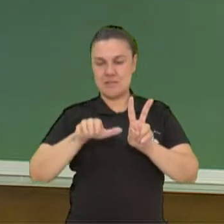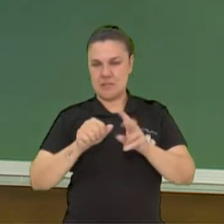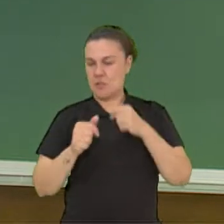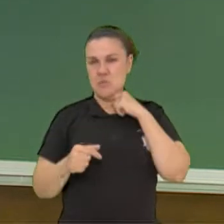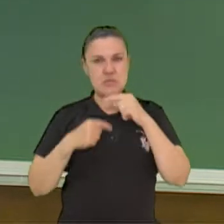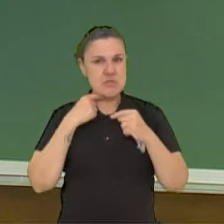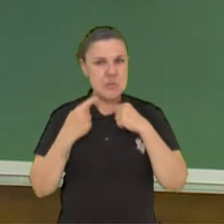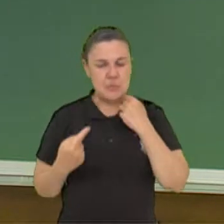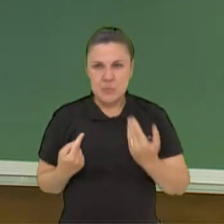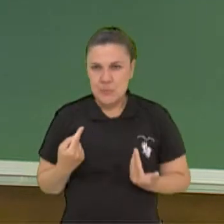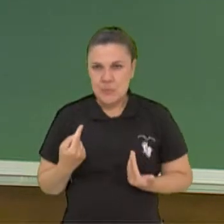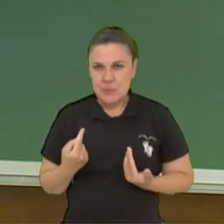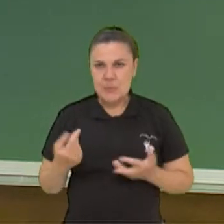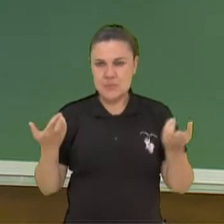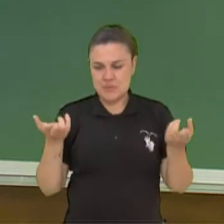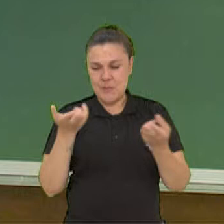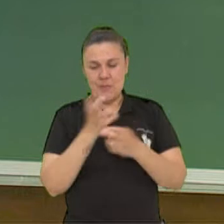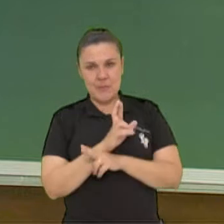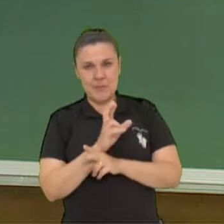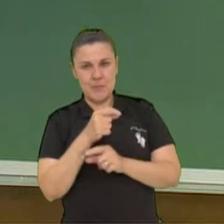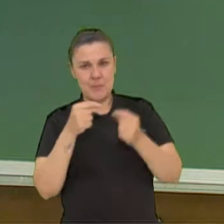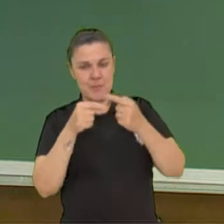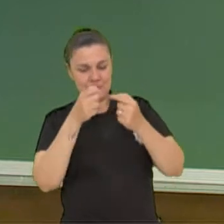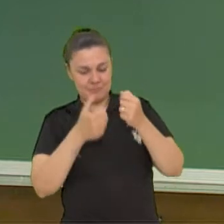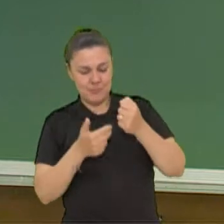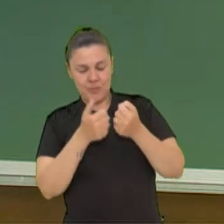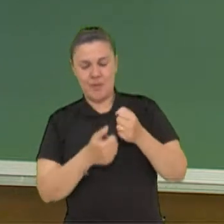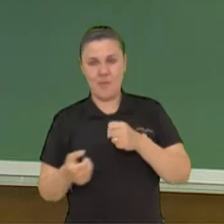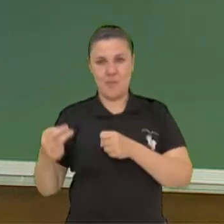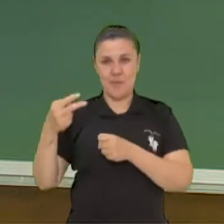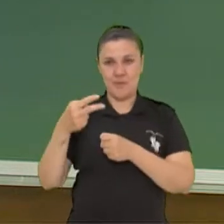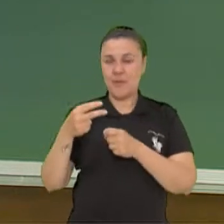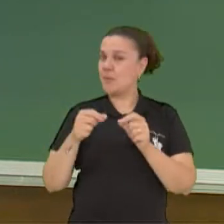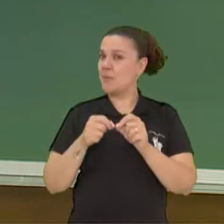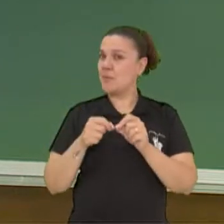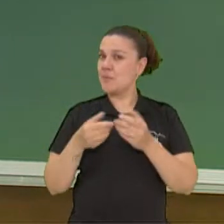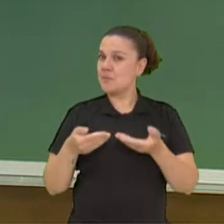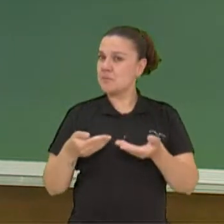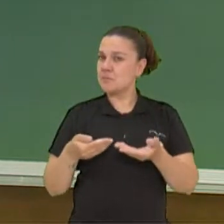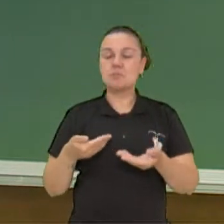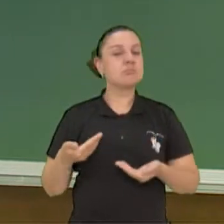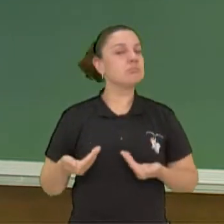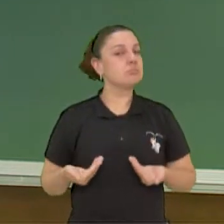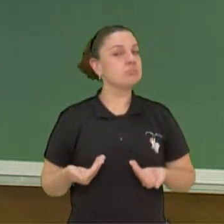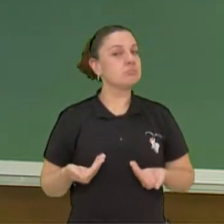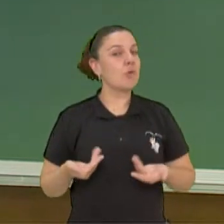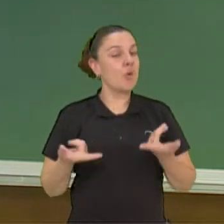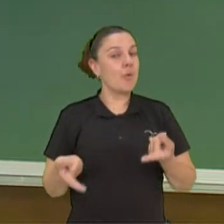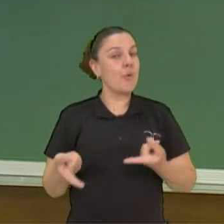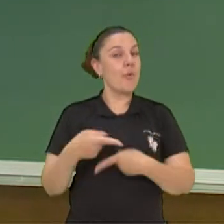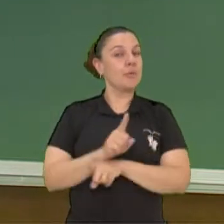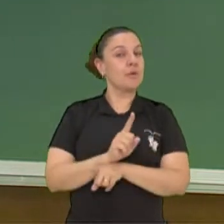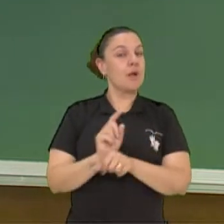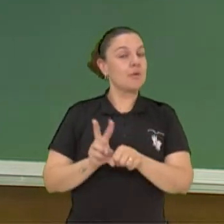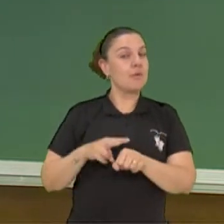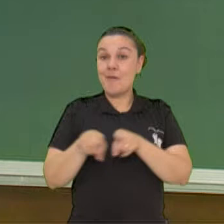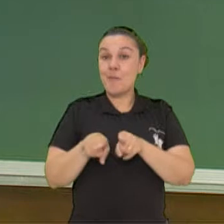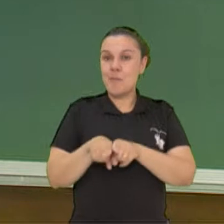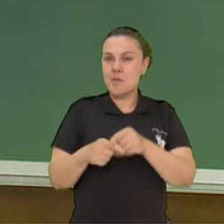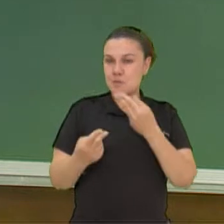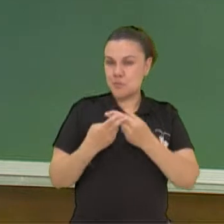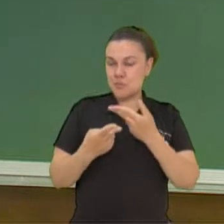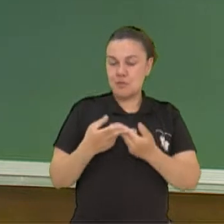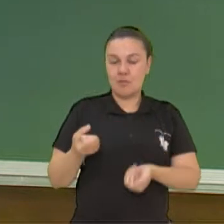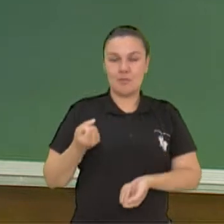valor da variância com o conjunto de dados, porque ele é elevado ao quadrado, o que foi feito? Qual é a operação contrária da potenciação? É